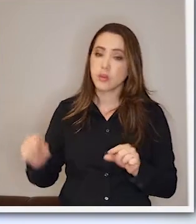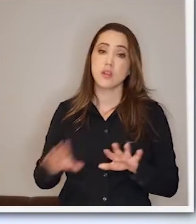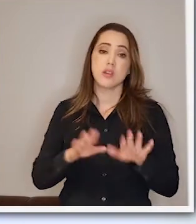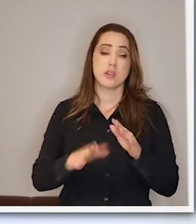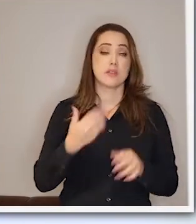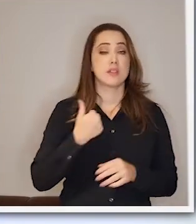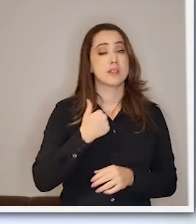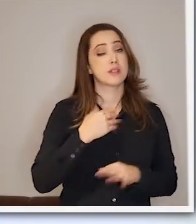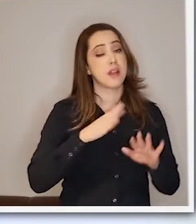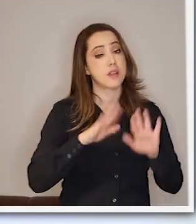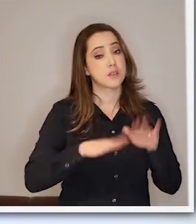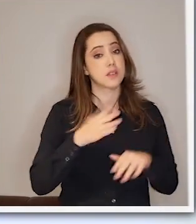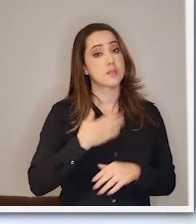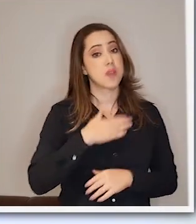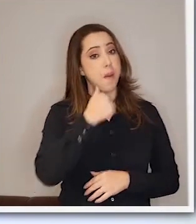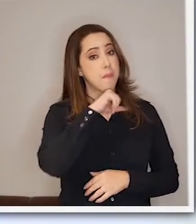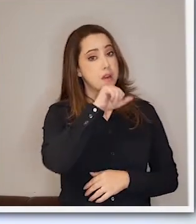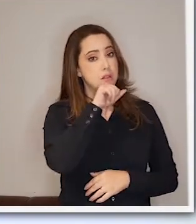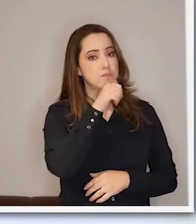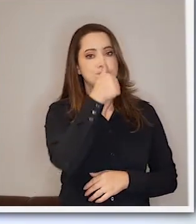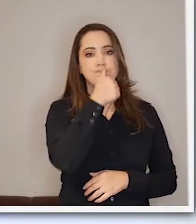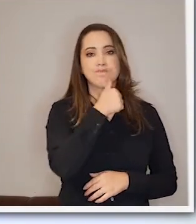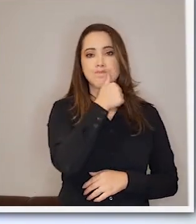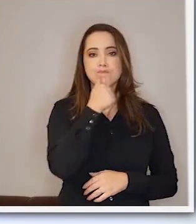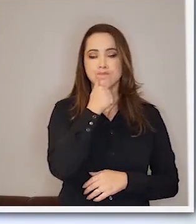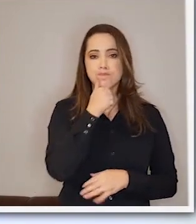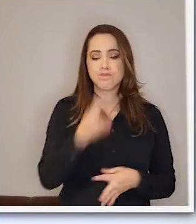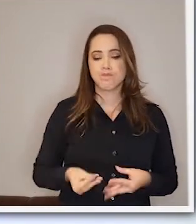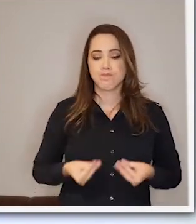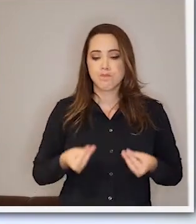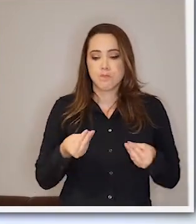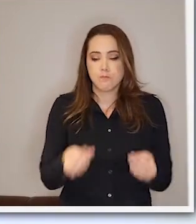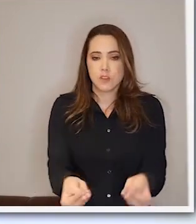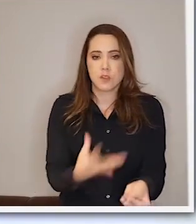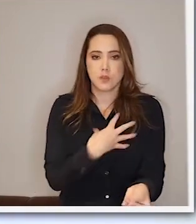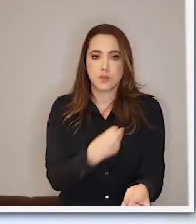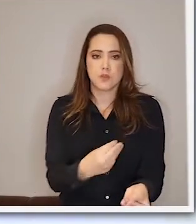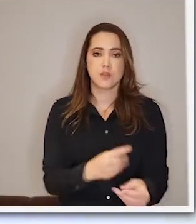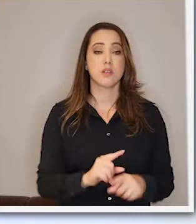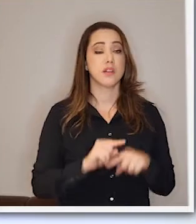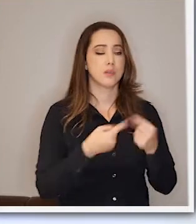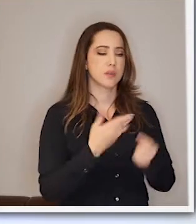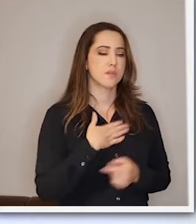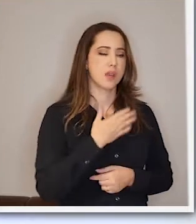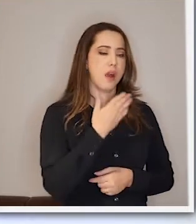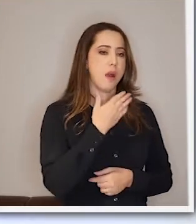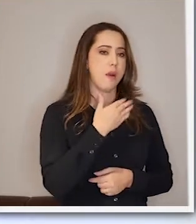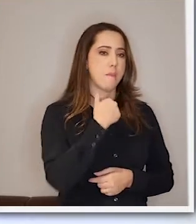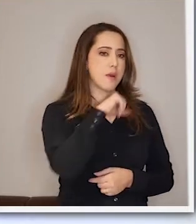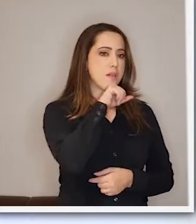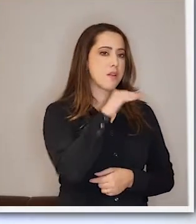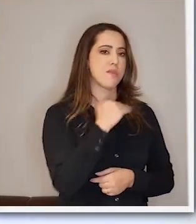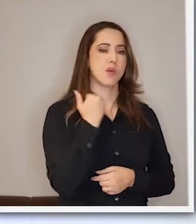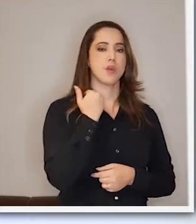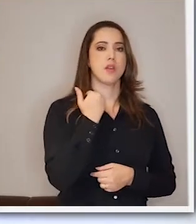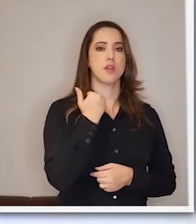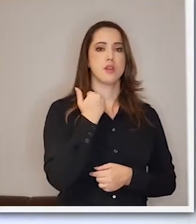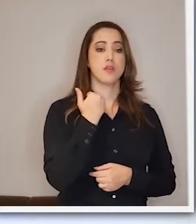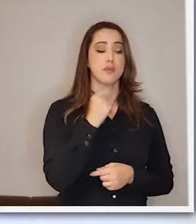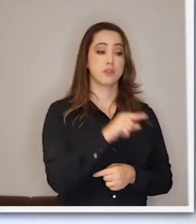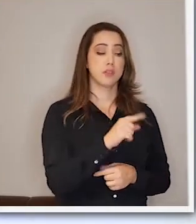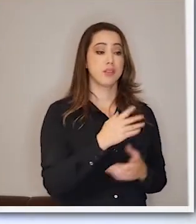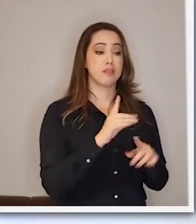contada. E a minha mãe, muitas vezes, deixou de comer para poder nos alimentar melhor. Só que quando a minha mãe